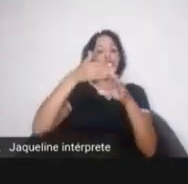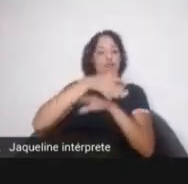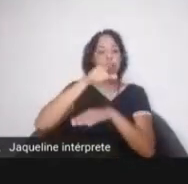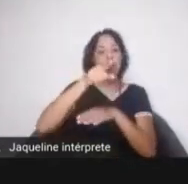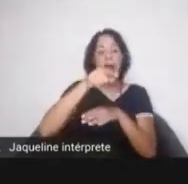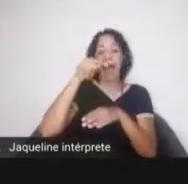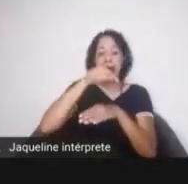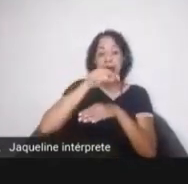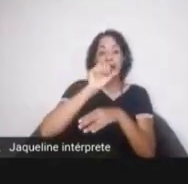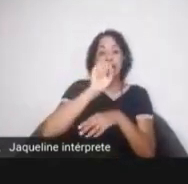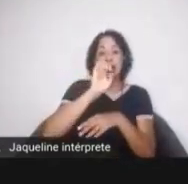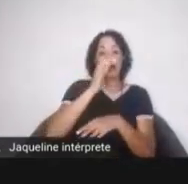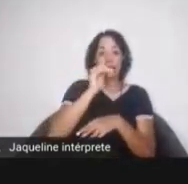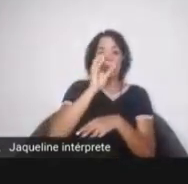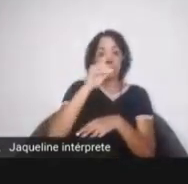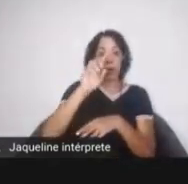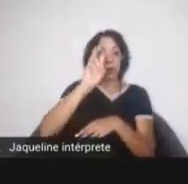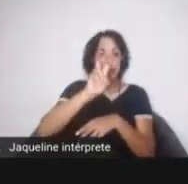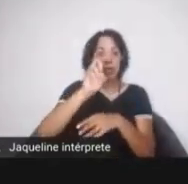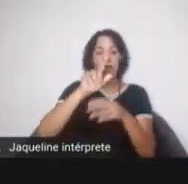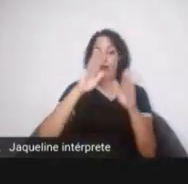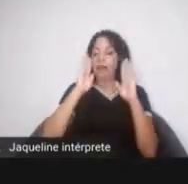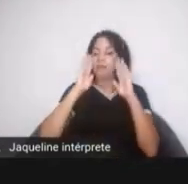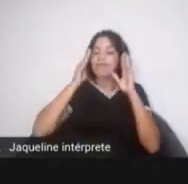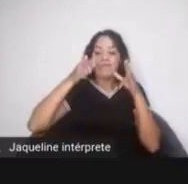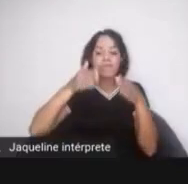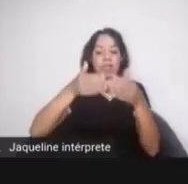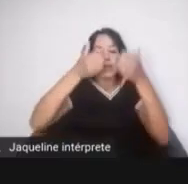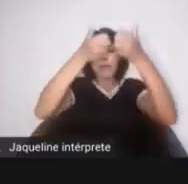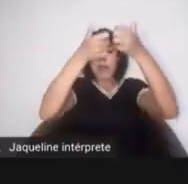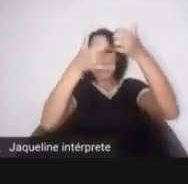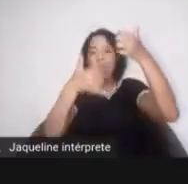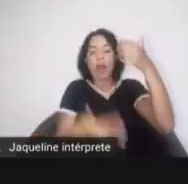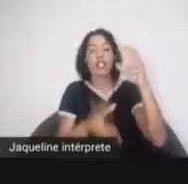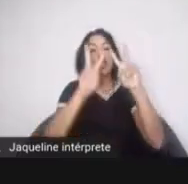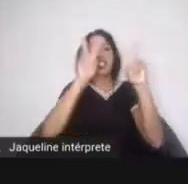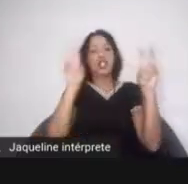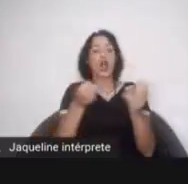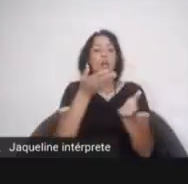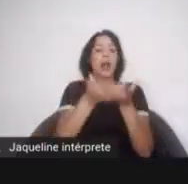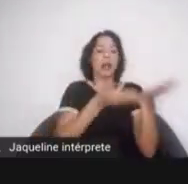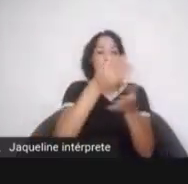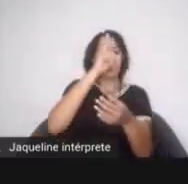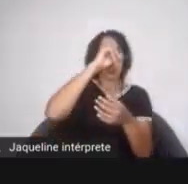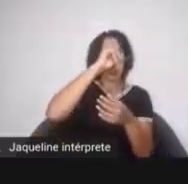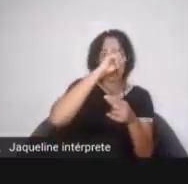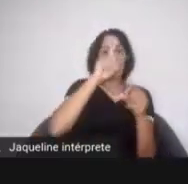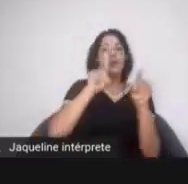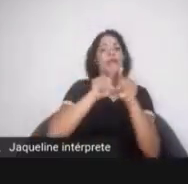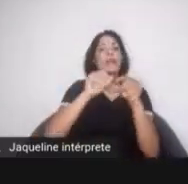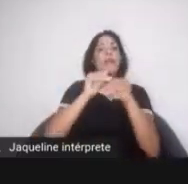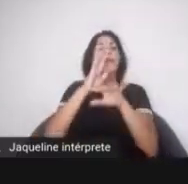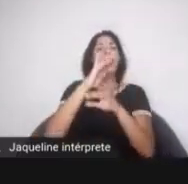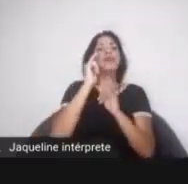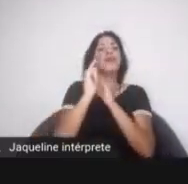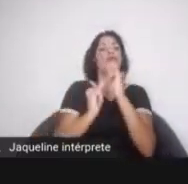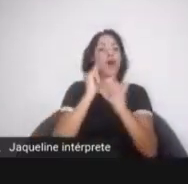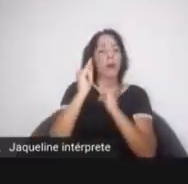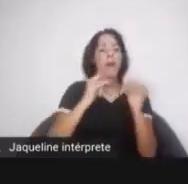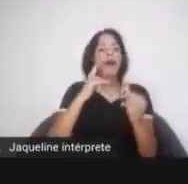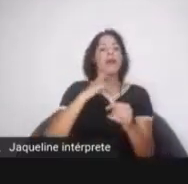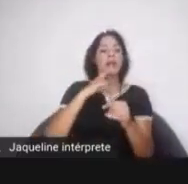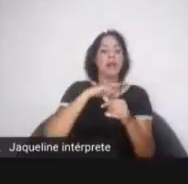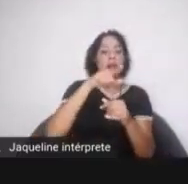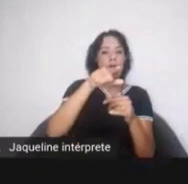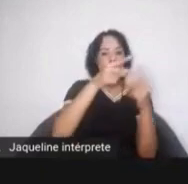dedicada a atendimento em ambiente hospitalar e domiciliar, e mais informações também nós temos lá no nosso